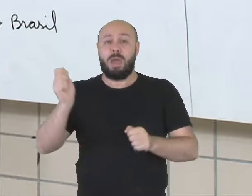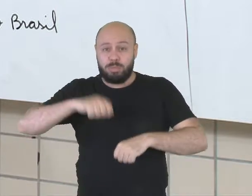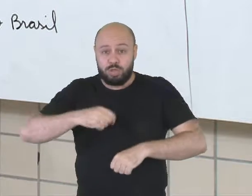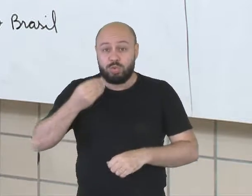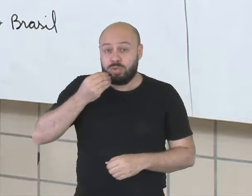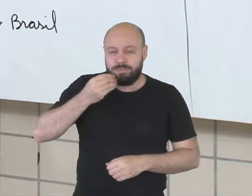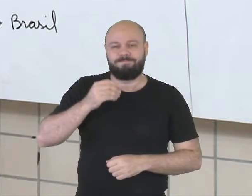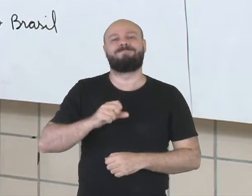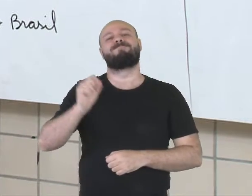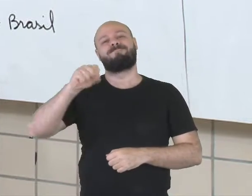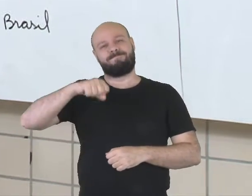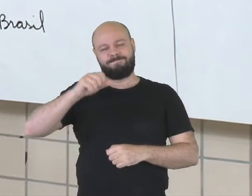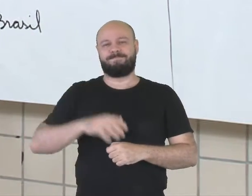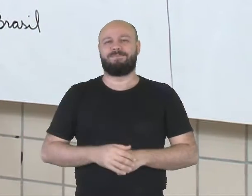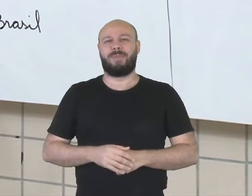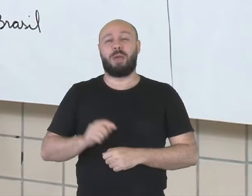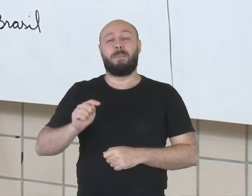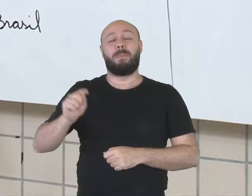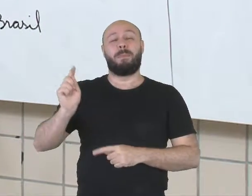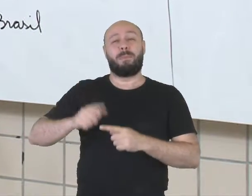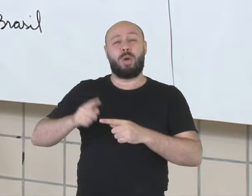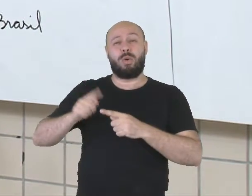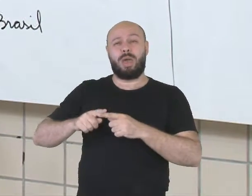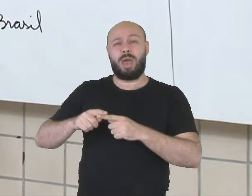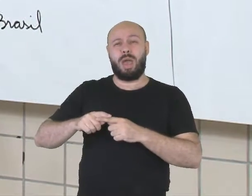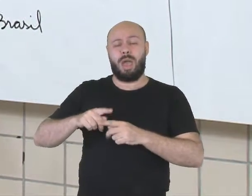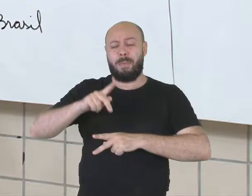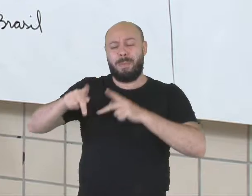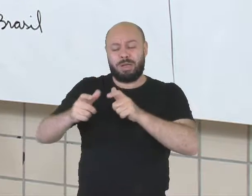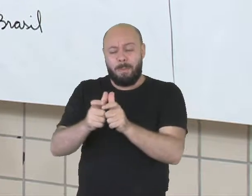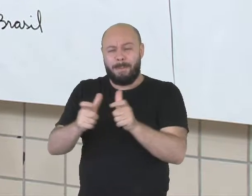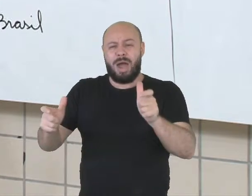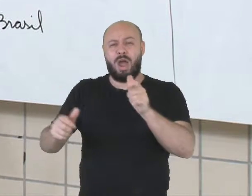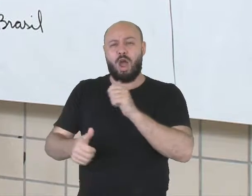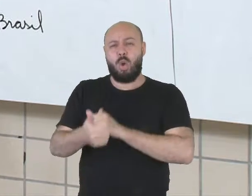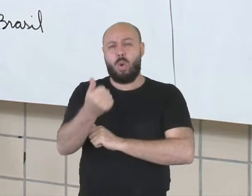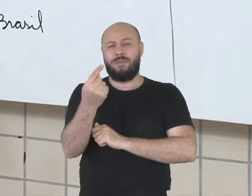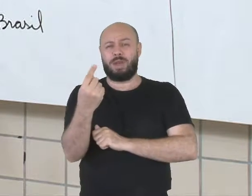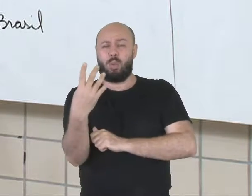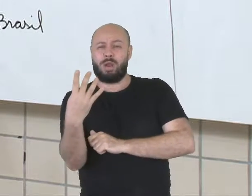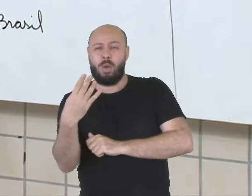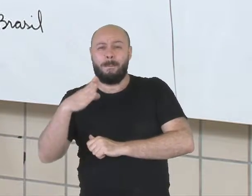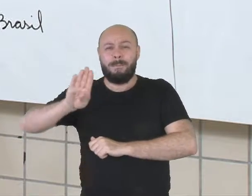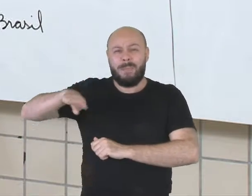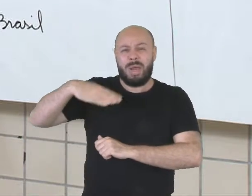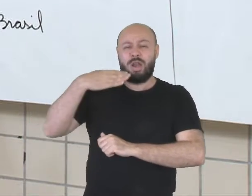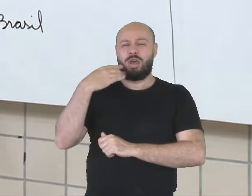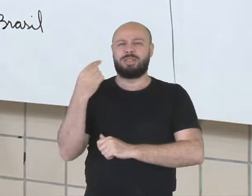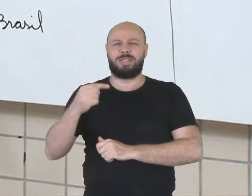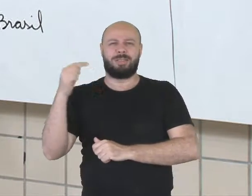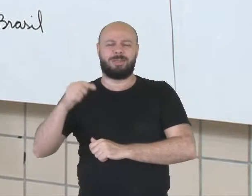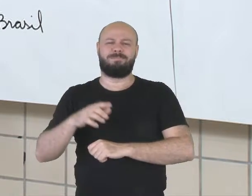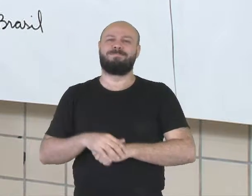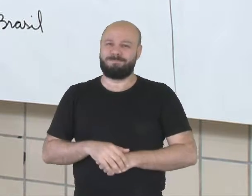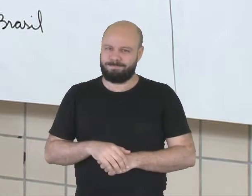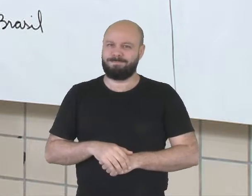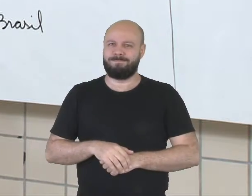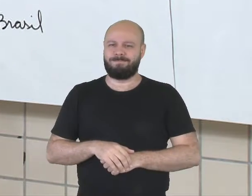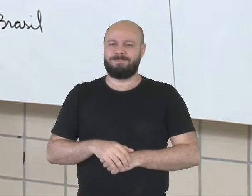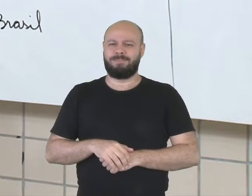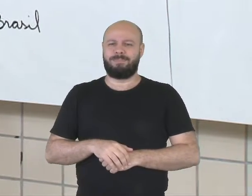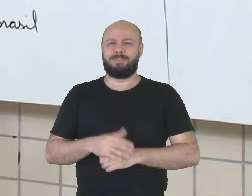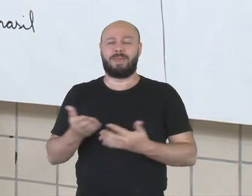existe. Nós estamos falando da maior população do mundo, com 1,4 bilhões de habitantes. Nós